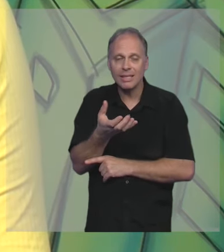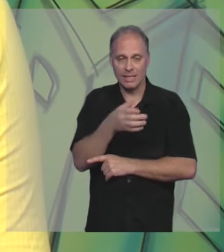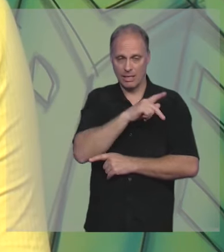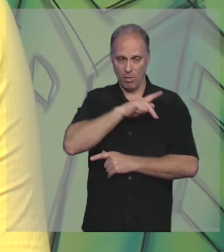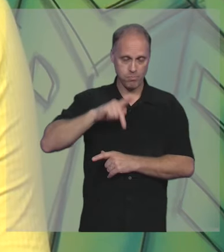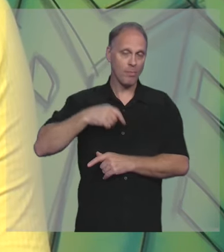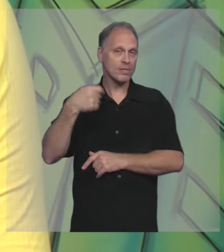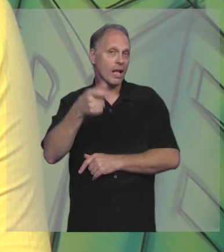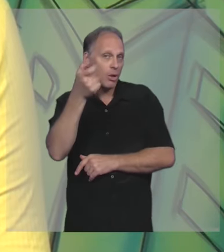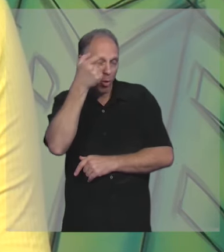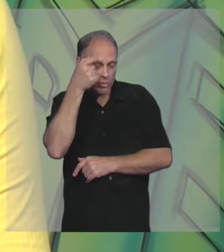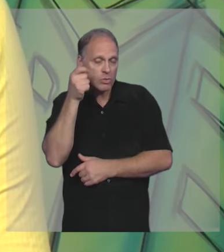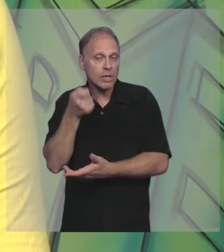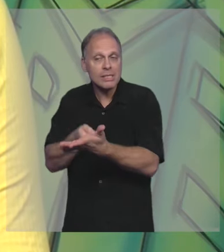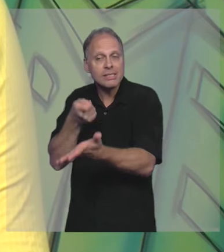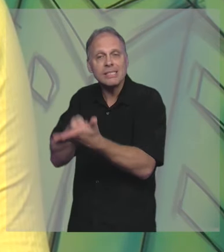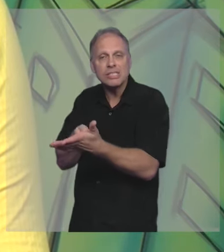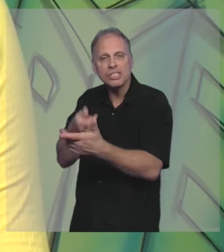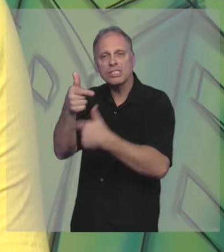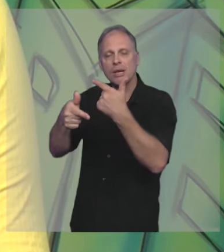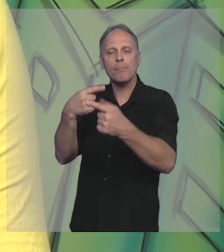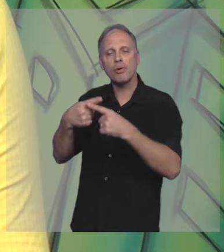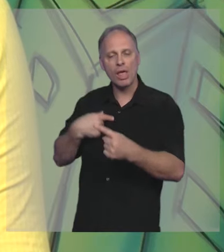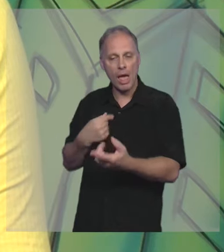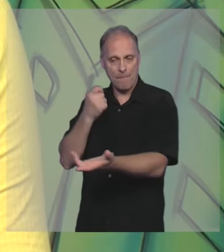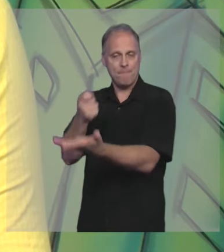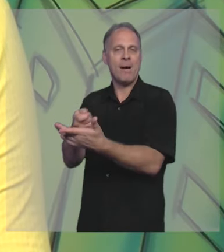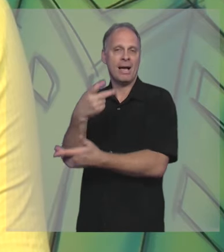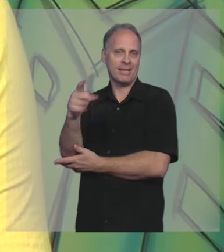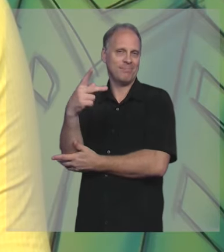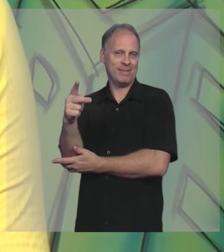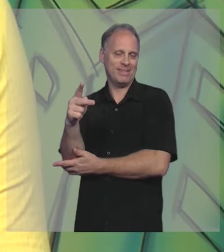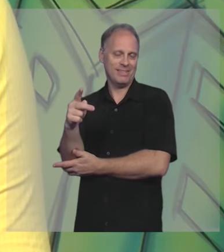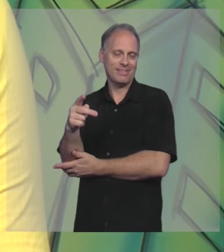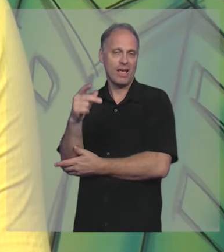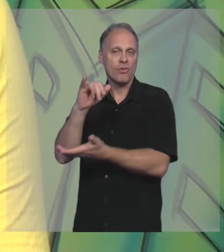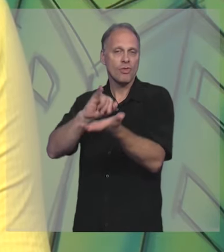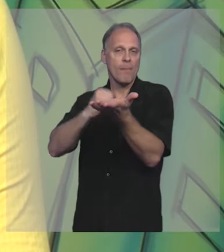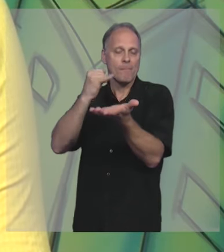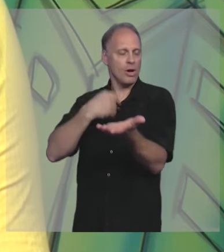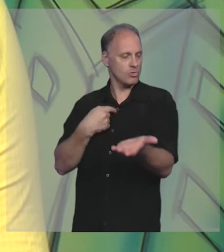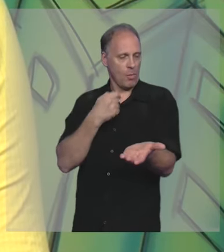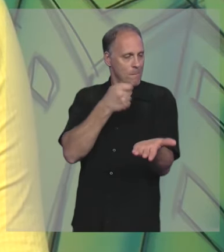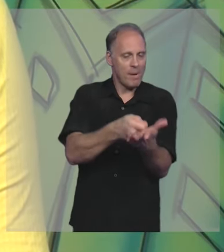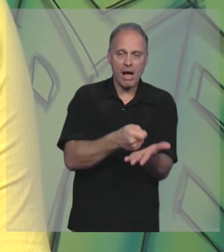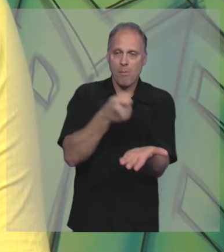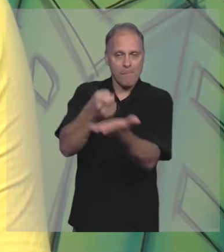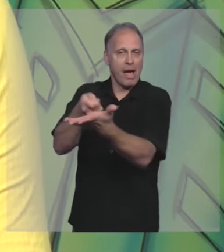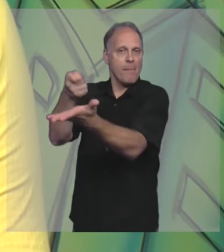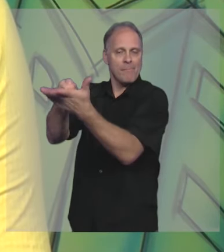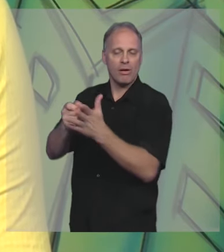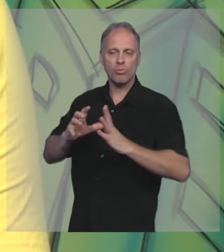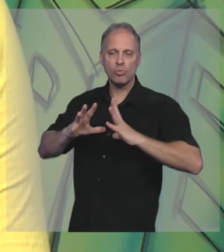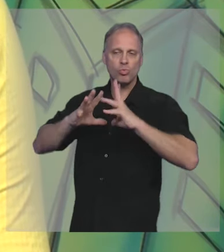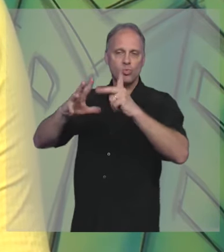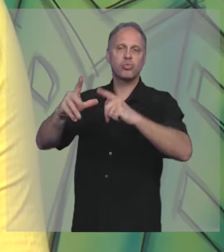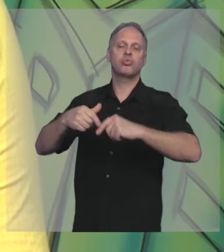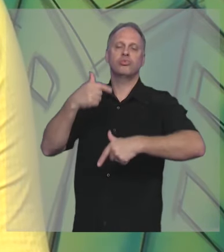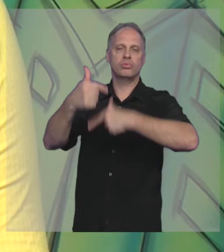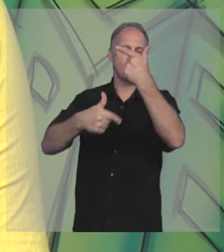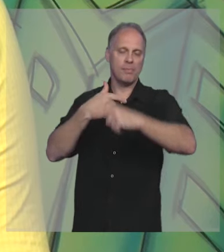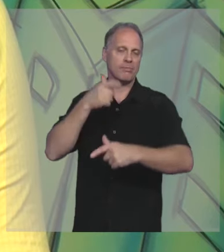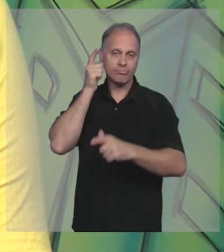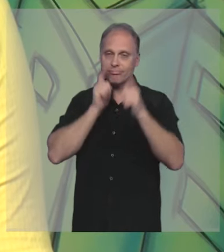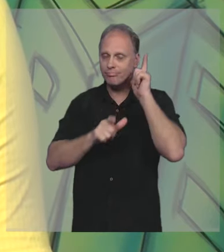a consciência de cobrar esse serviço, porque é ela que mantém ele, é os impostos da população que mantêm todos esses